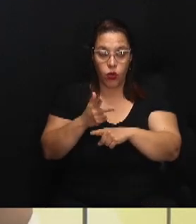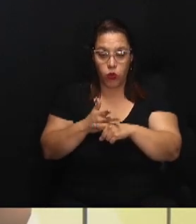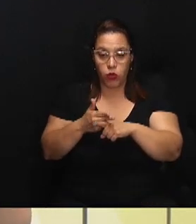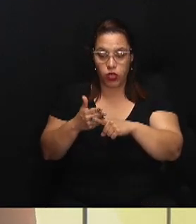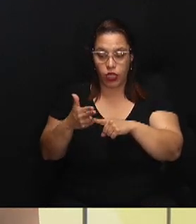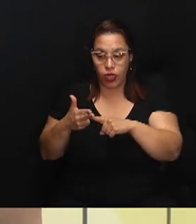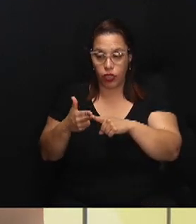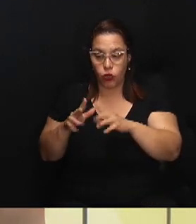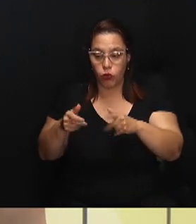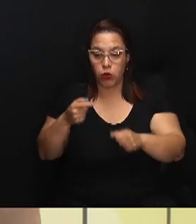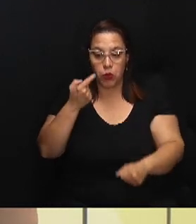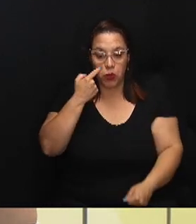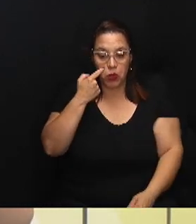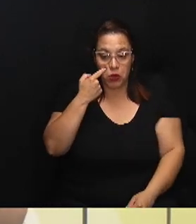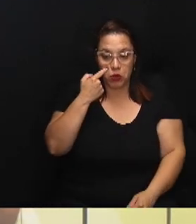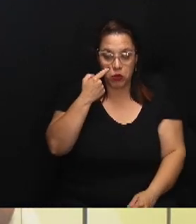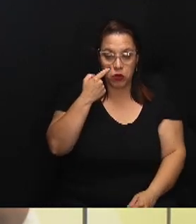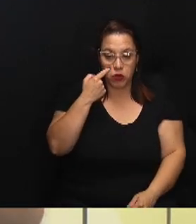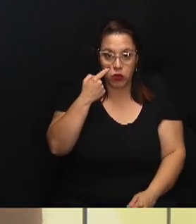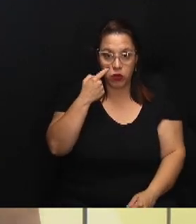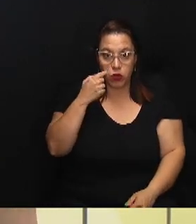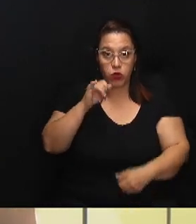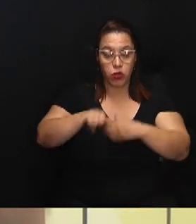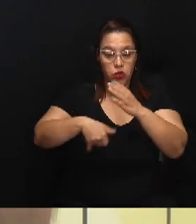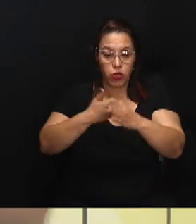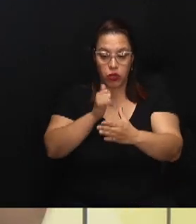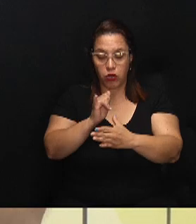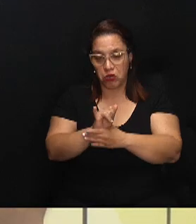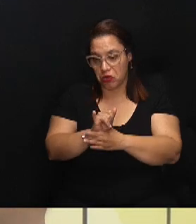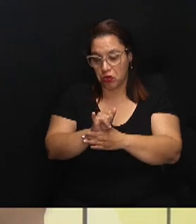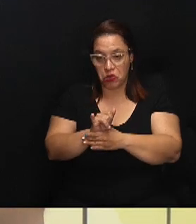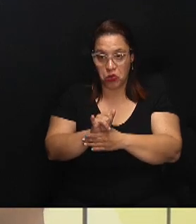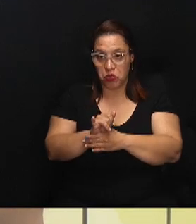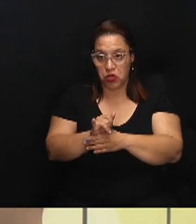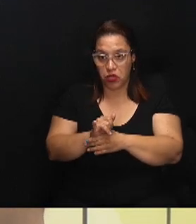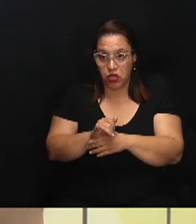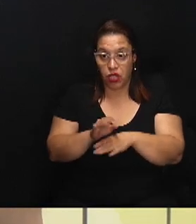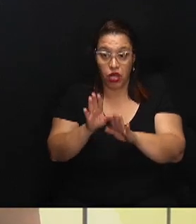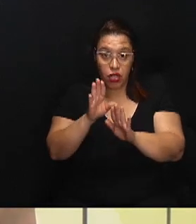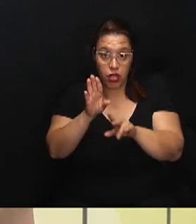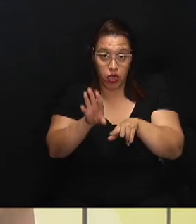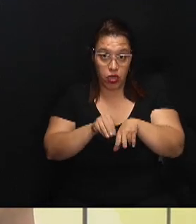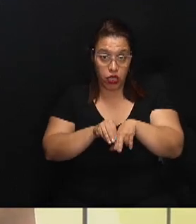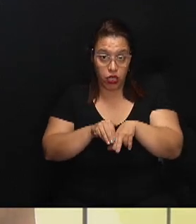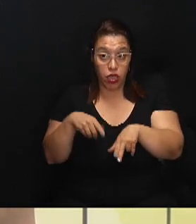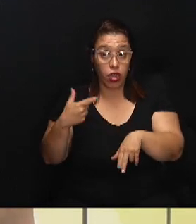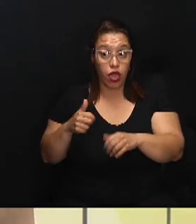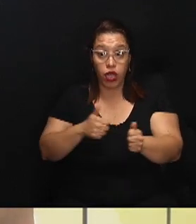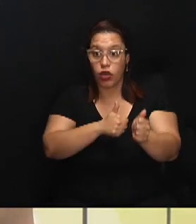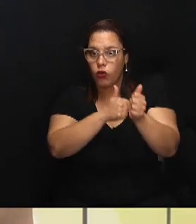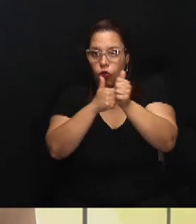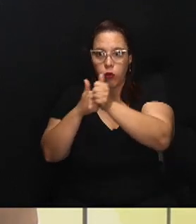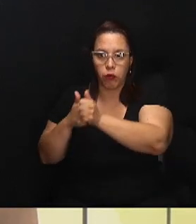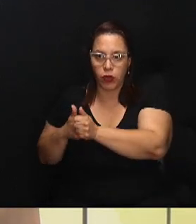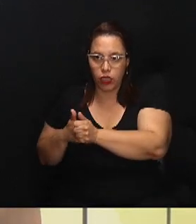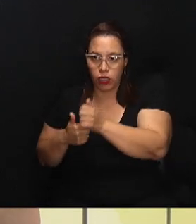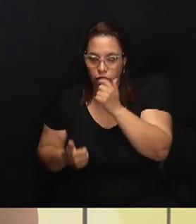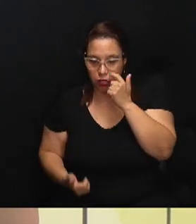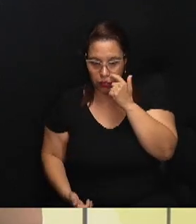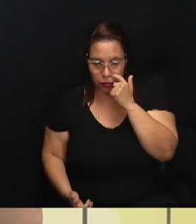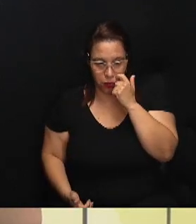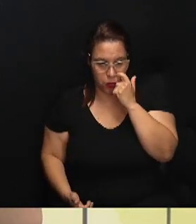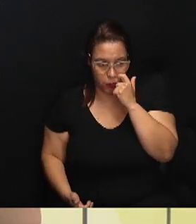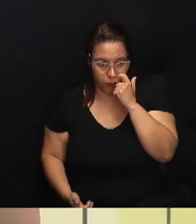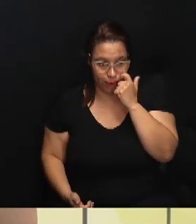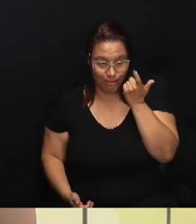vendo, todo mundo está assistindo um youtuber que está na modinha, que todo mundo... E aí, se um adolescente não acompanha isso, né, ele